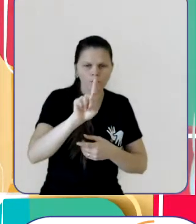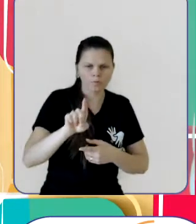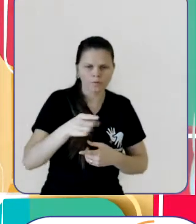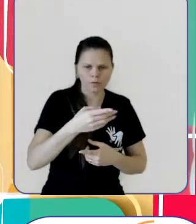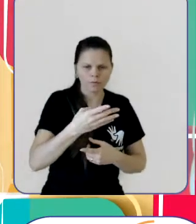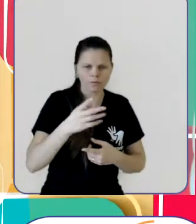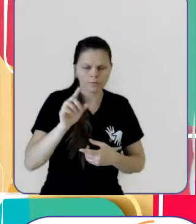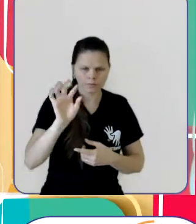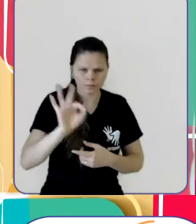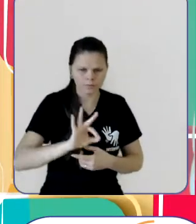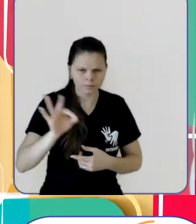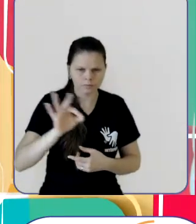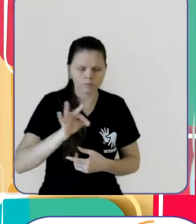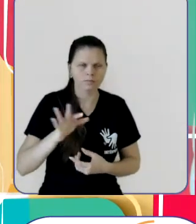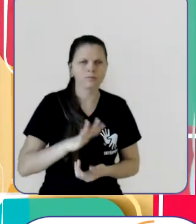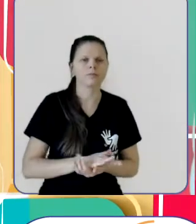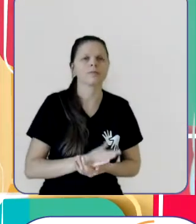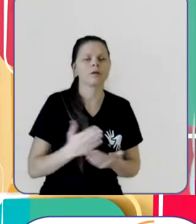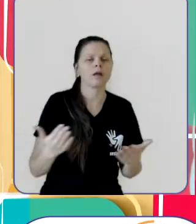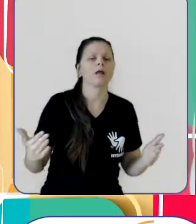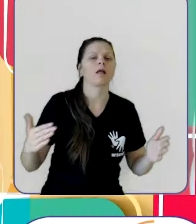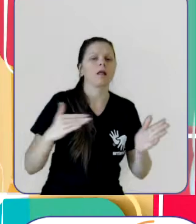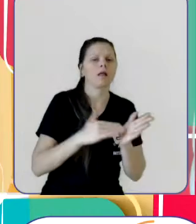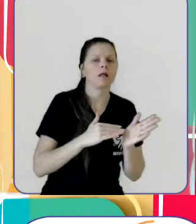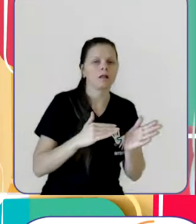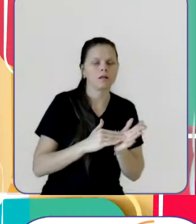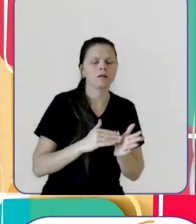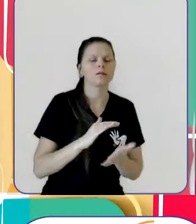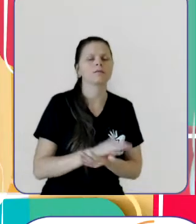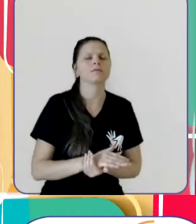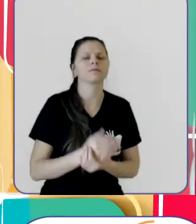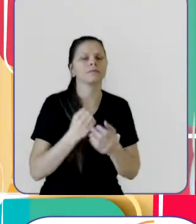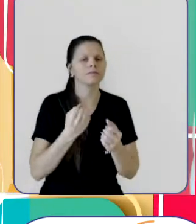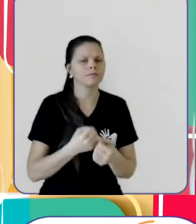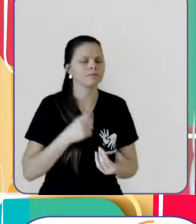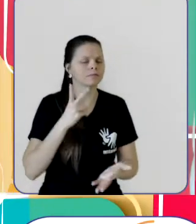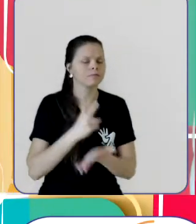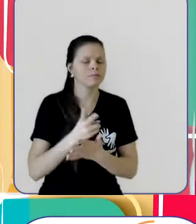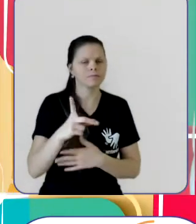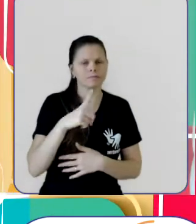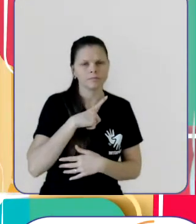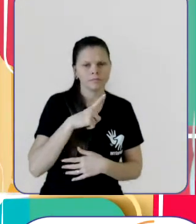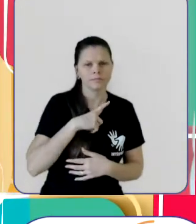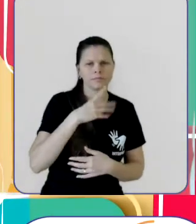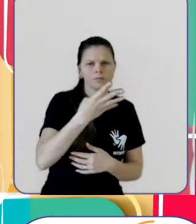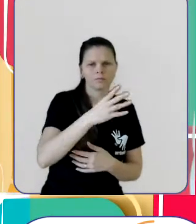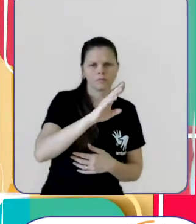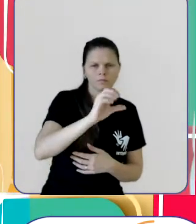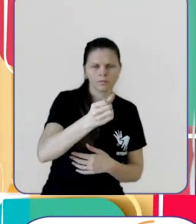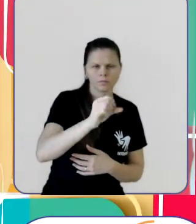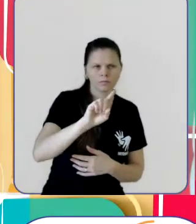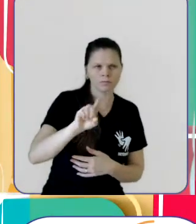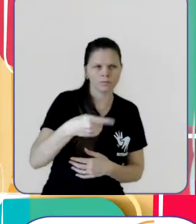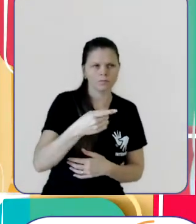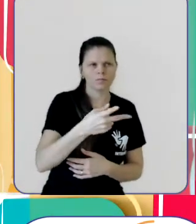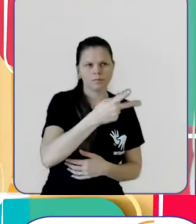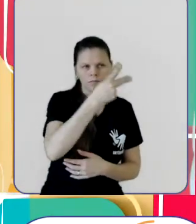8,4% em relação a 2019. Então, até 31 de julho de 2020, haviam 46.181